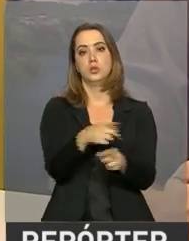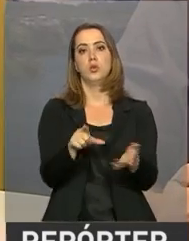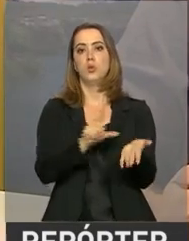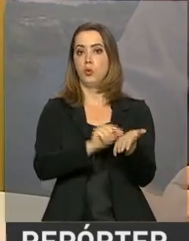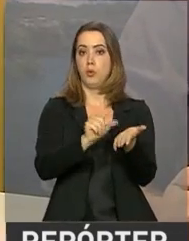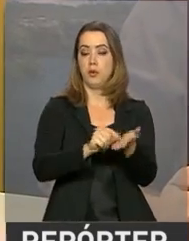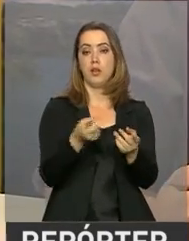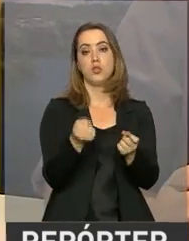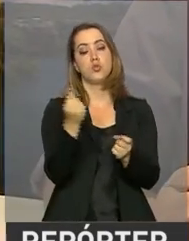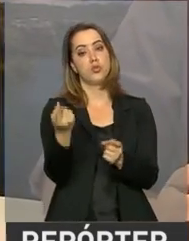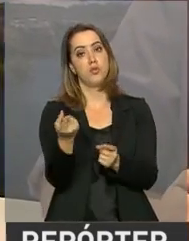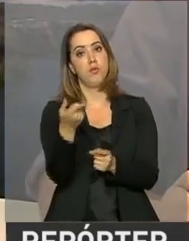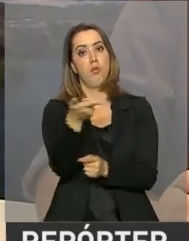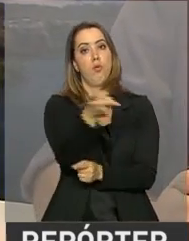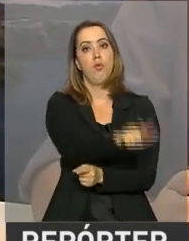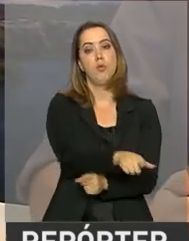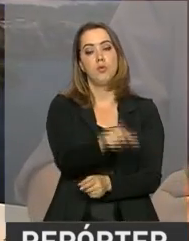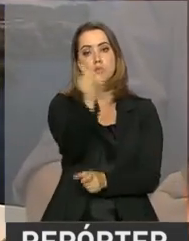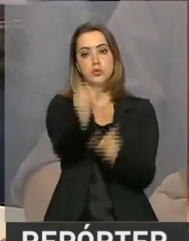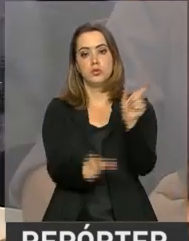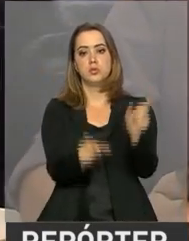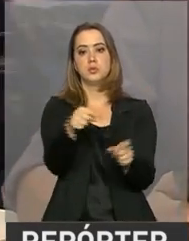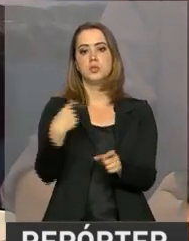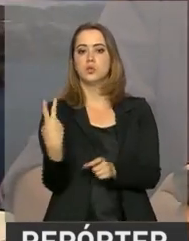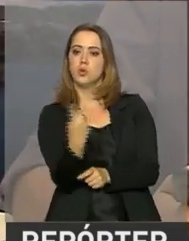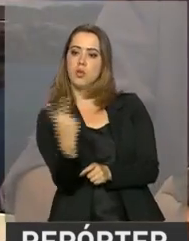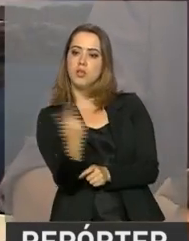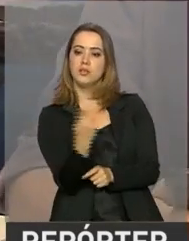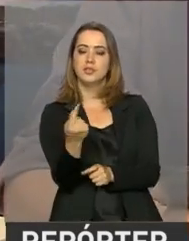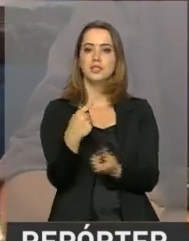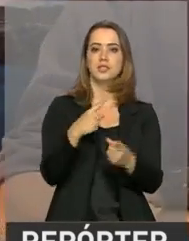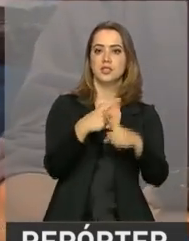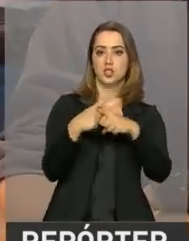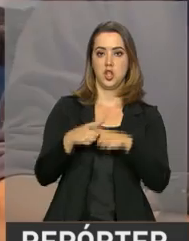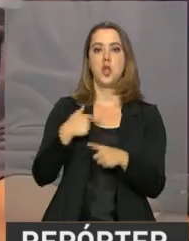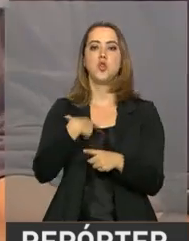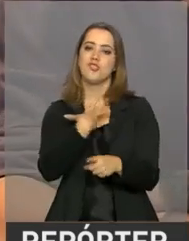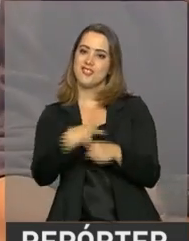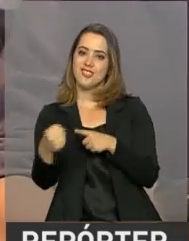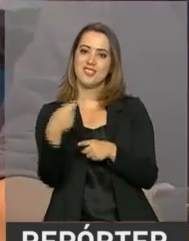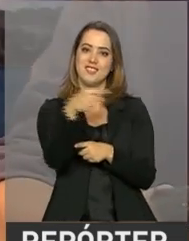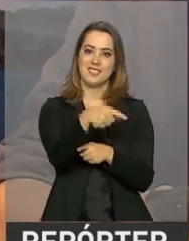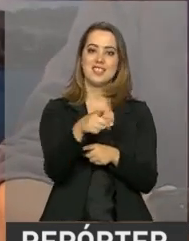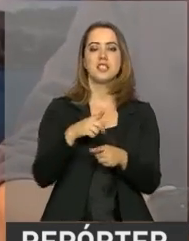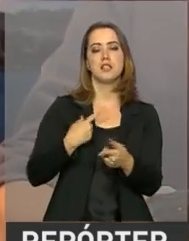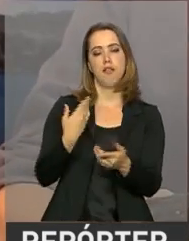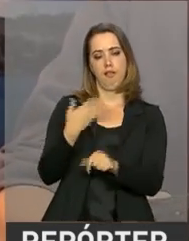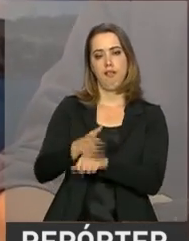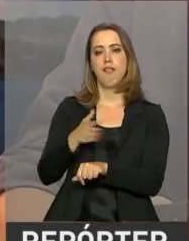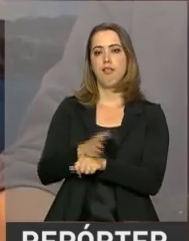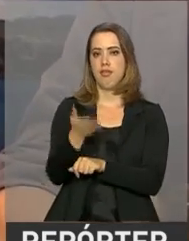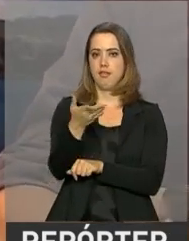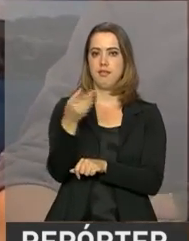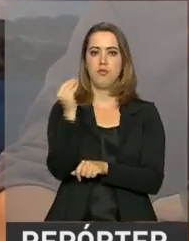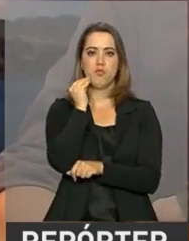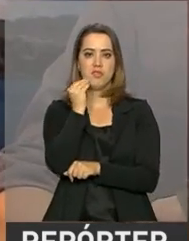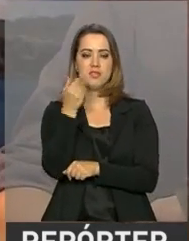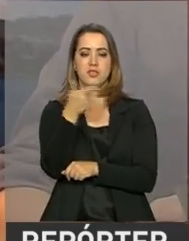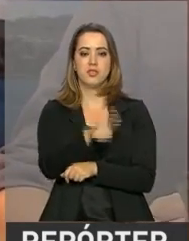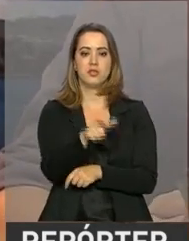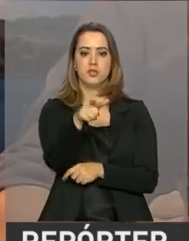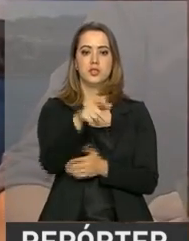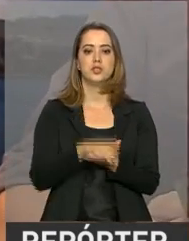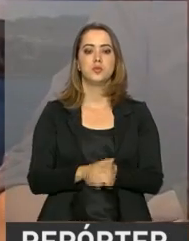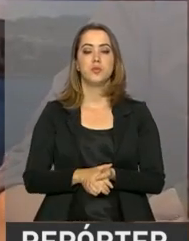contra outro jogador aleatório. Eu e o Pedro estamos jogando aqui, eu já ganhei dele uma vez, mas ele vai tentar de novo. Pedro, o que você tem aí de